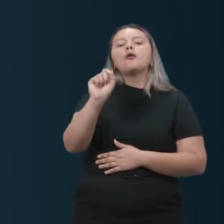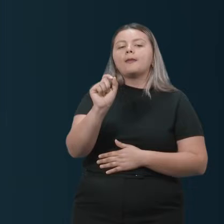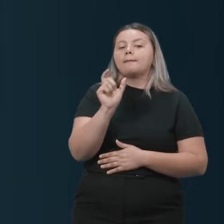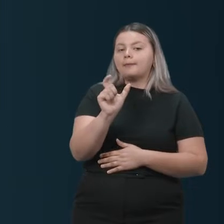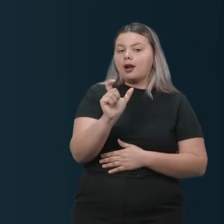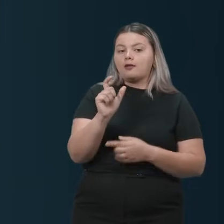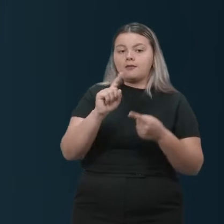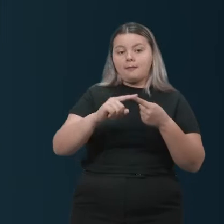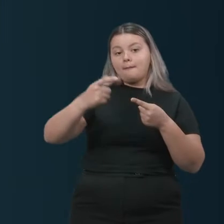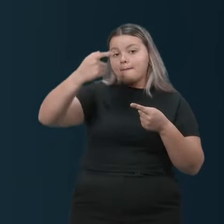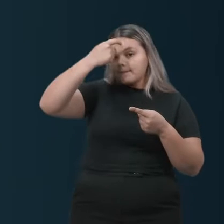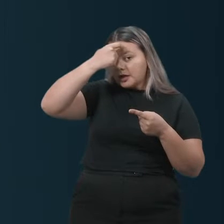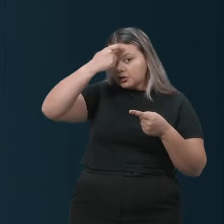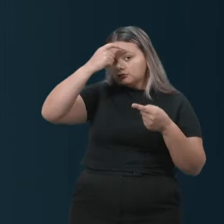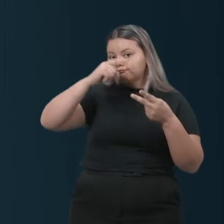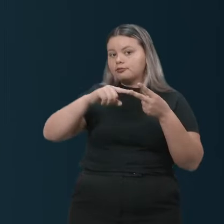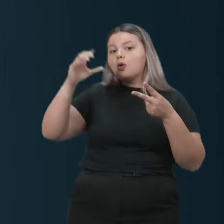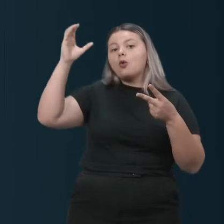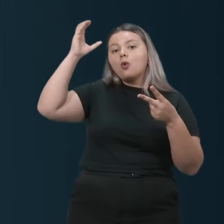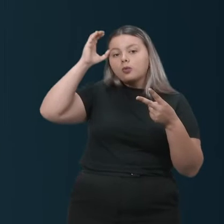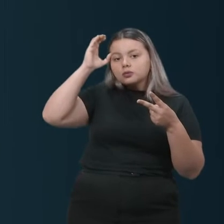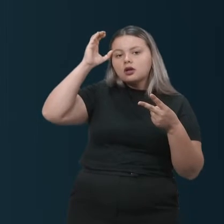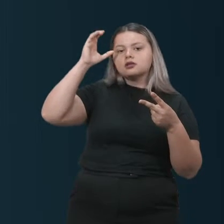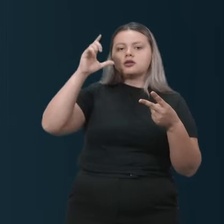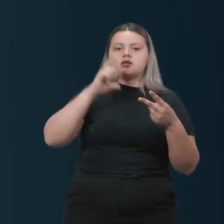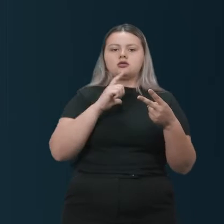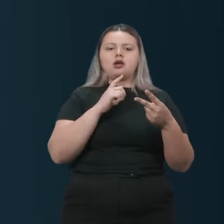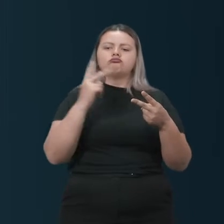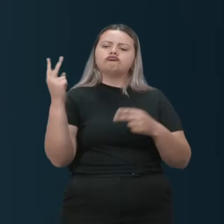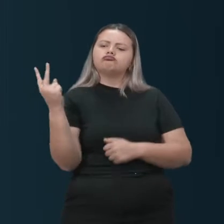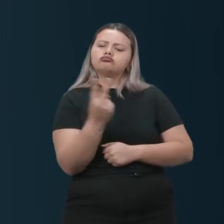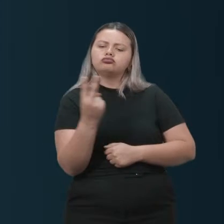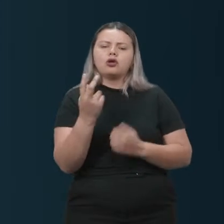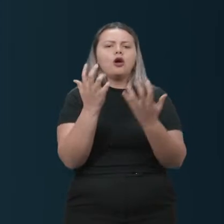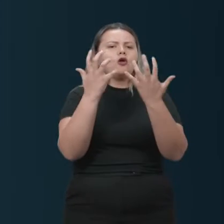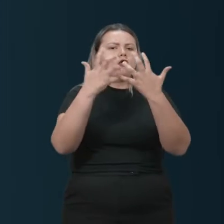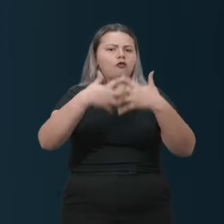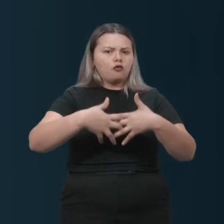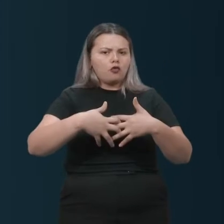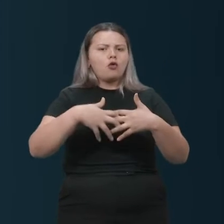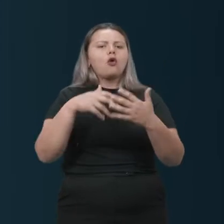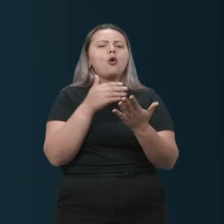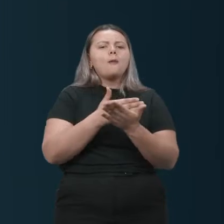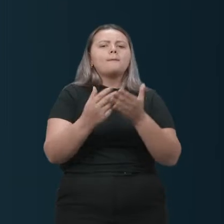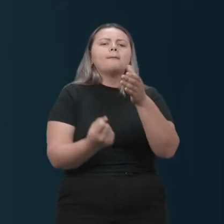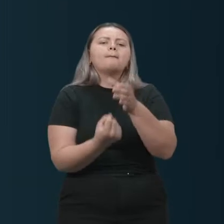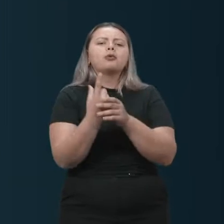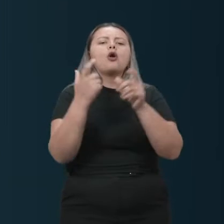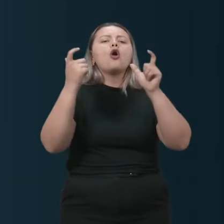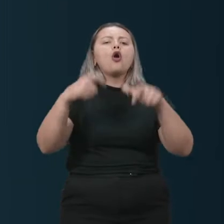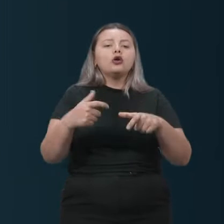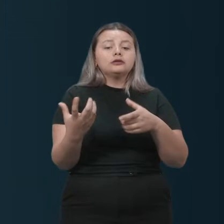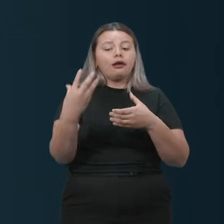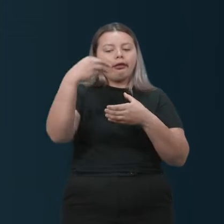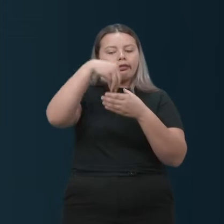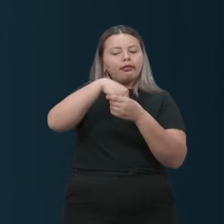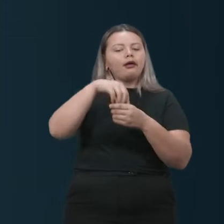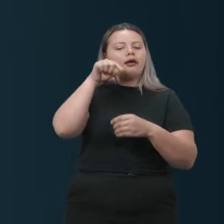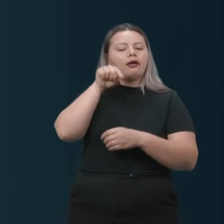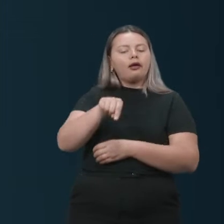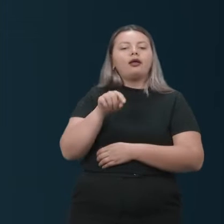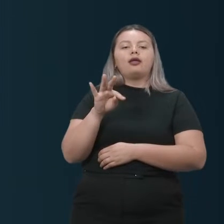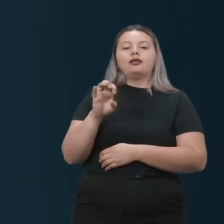como a mente e a consciência, que são funções originadas dentro do